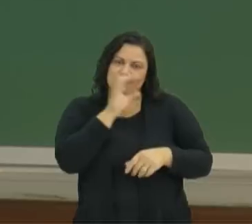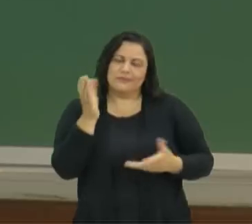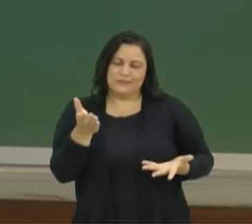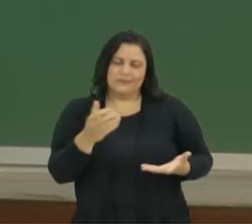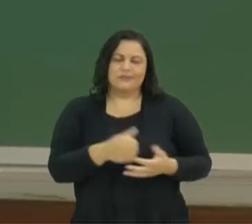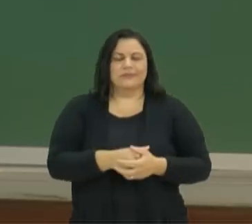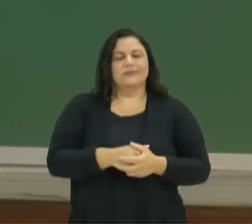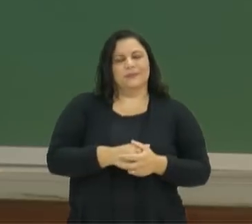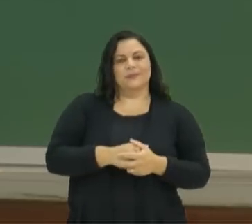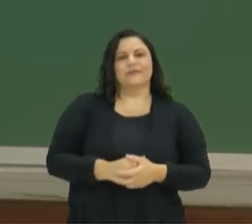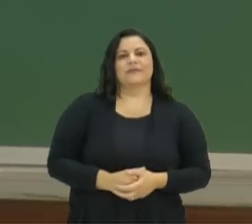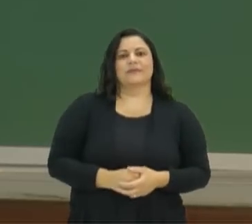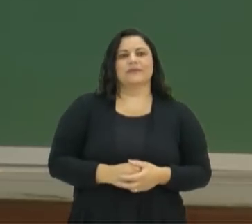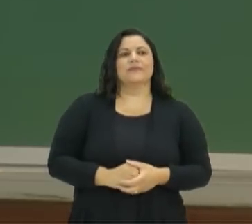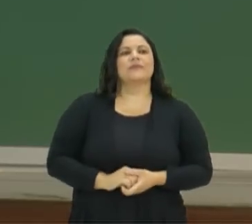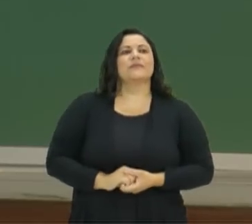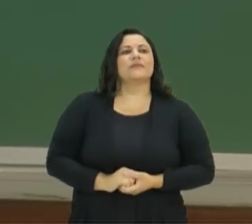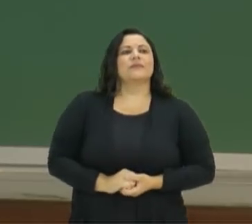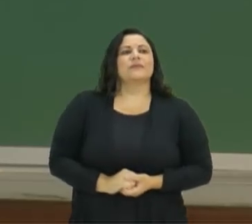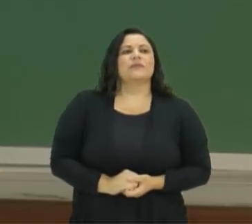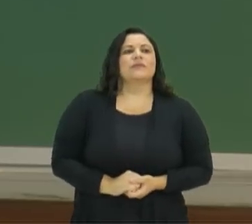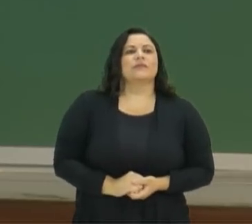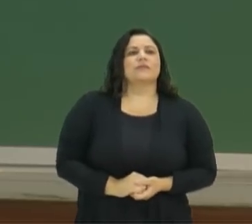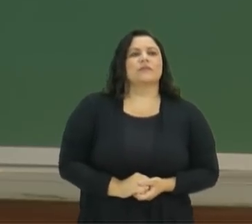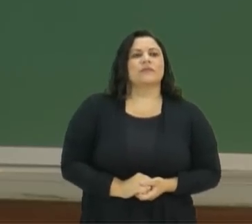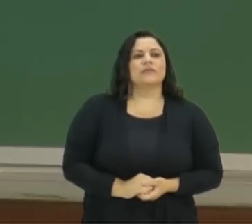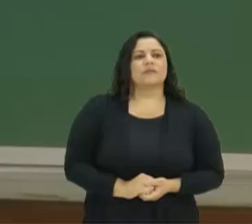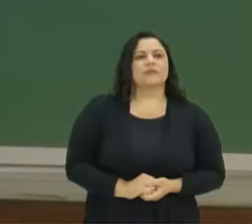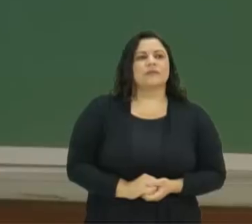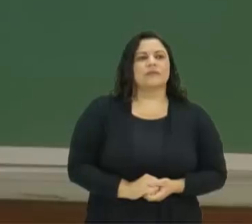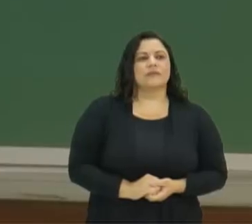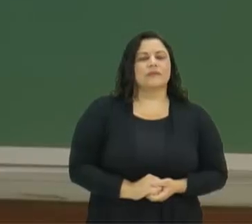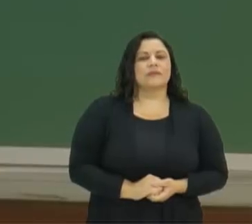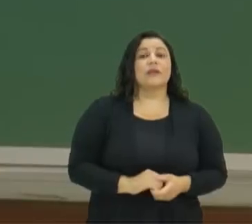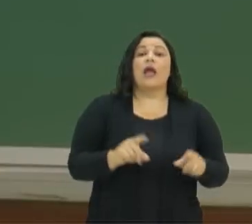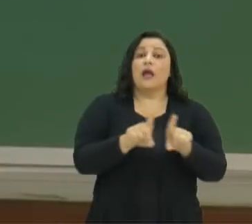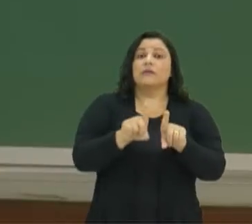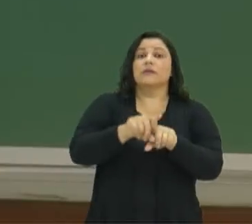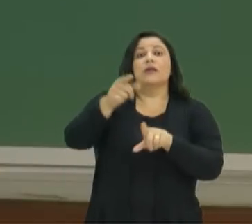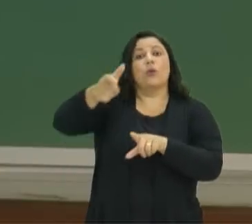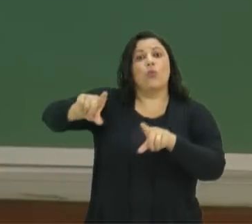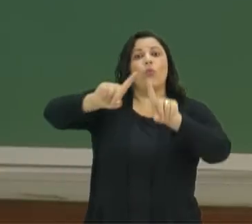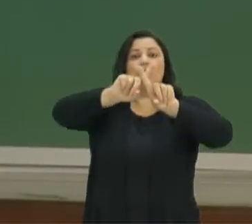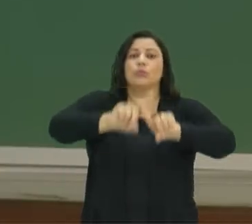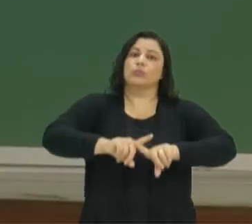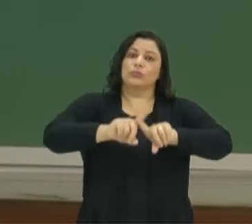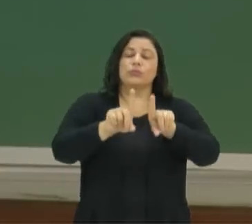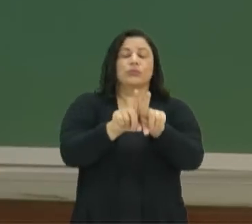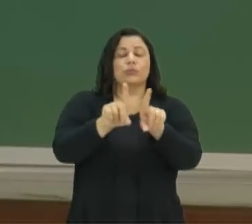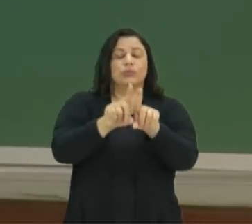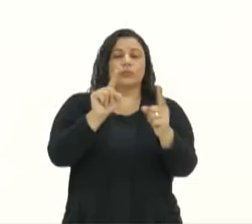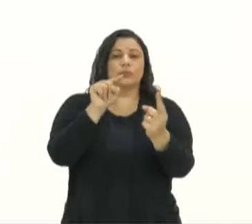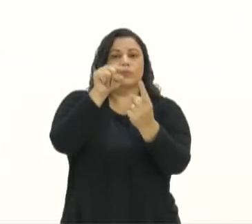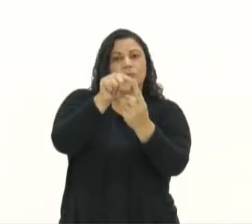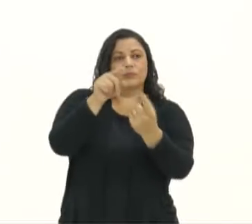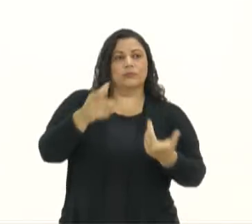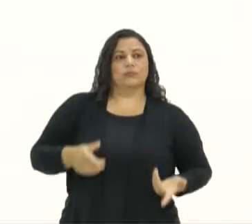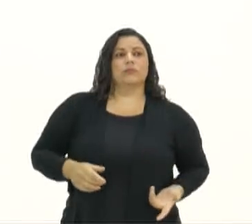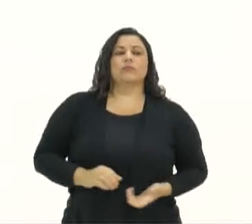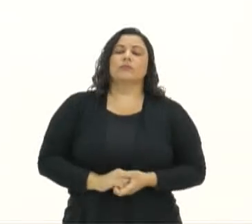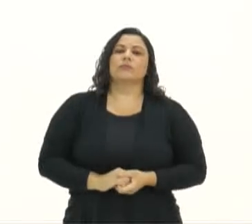que cansa menos, ok? Daí nós temos as outras provas nos estilos específicos. Por